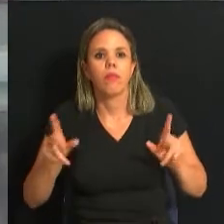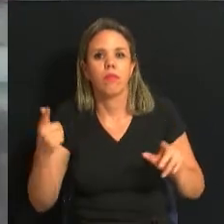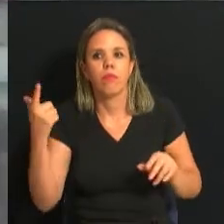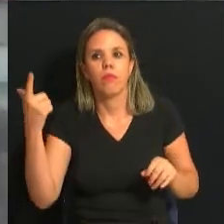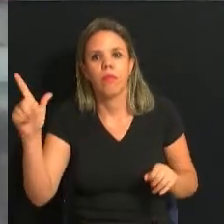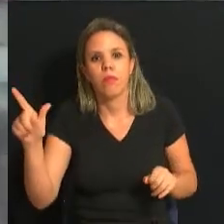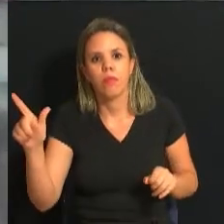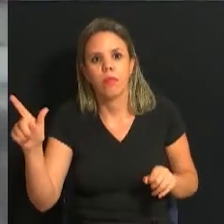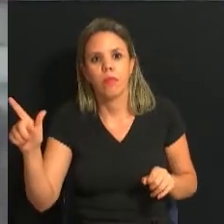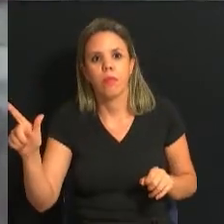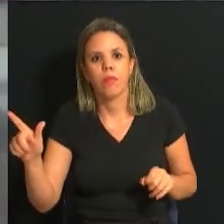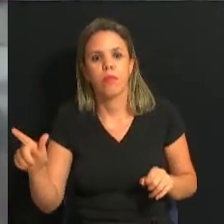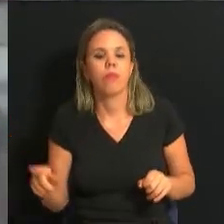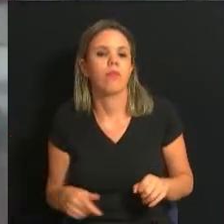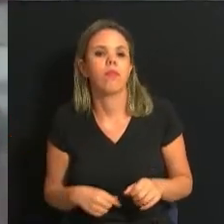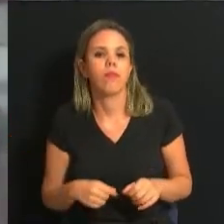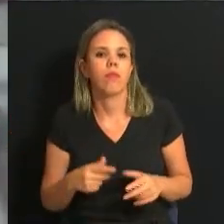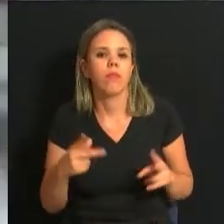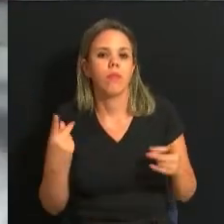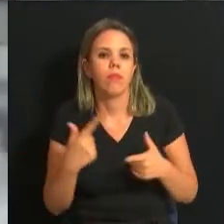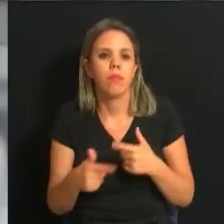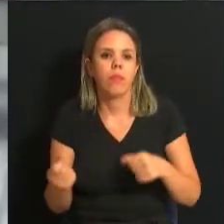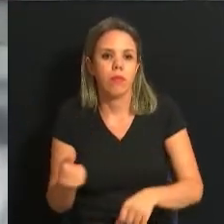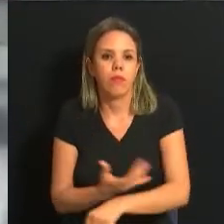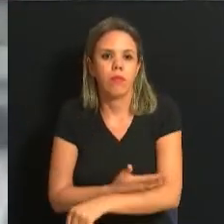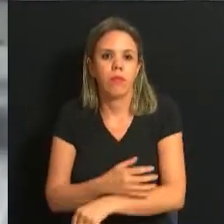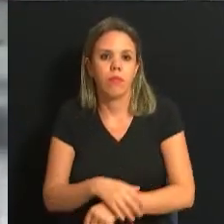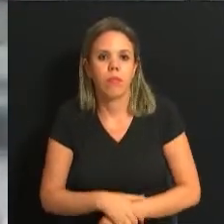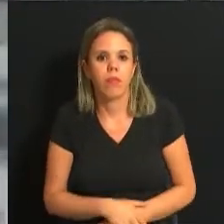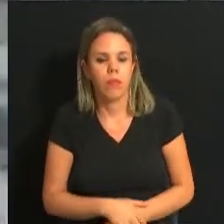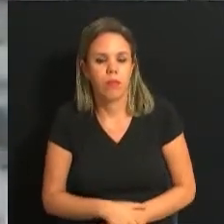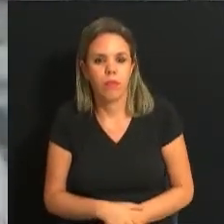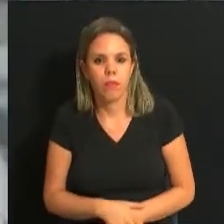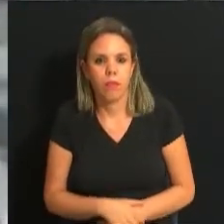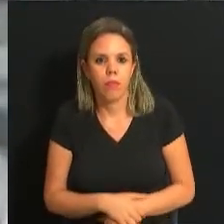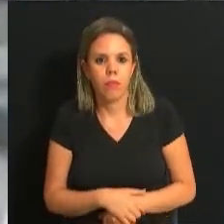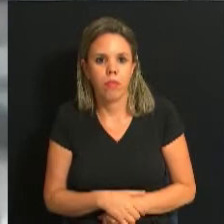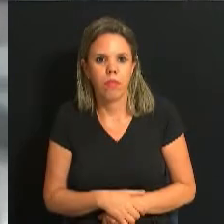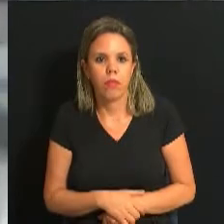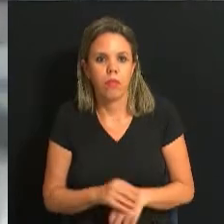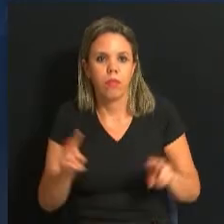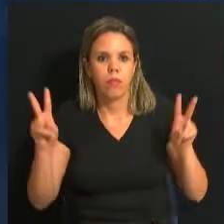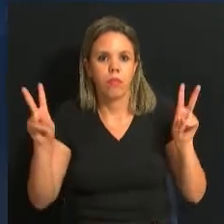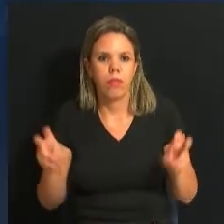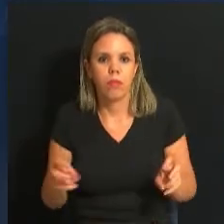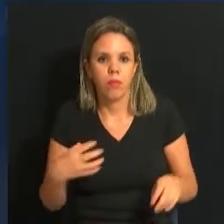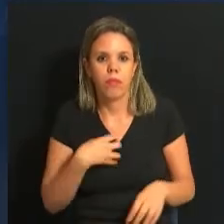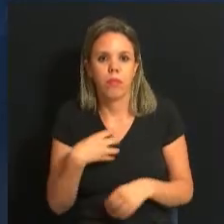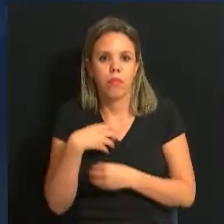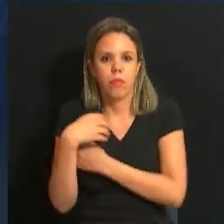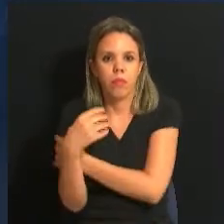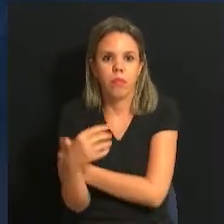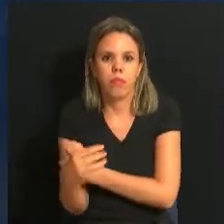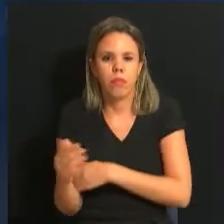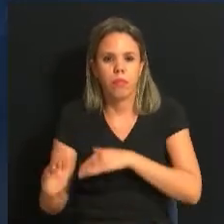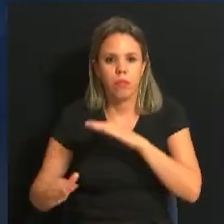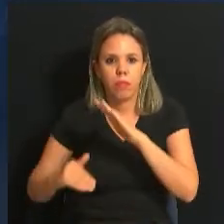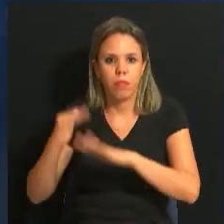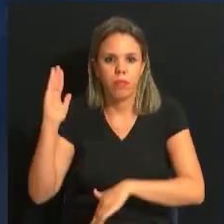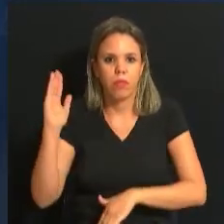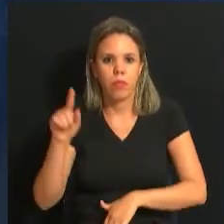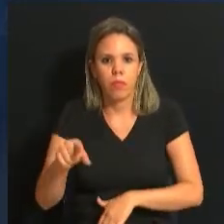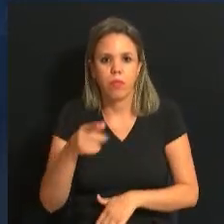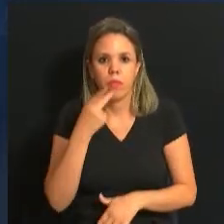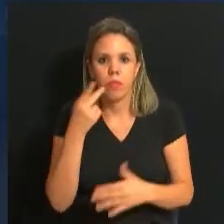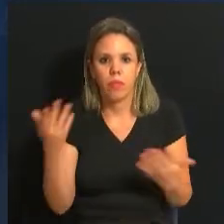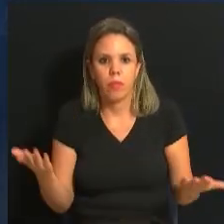e desencadeando também algumas questões emocionais ali. Sobre se sentir superior, então, que você falou